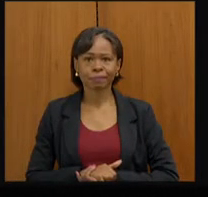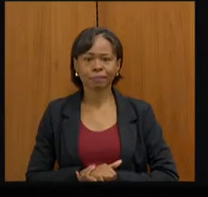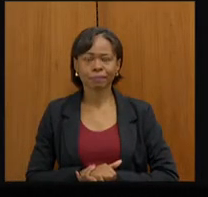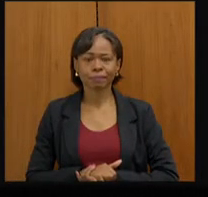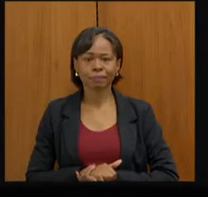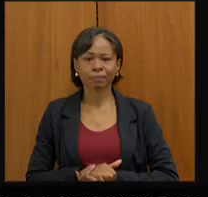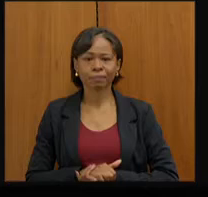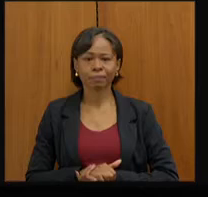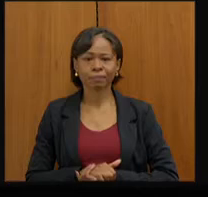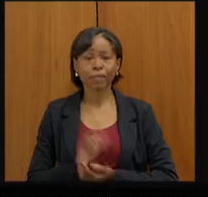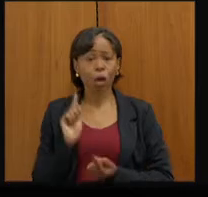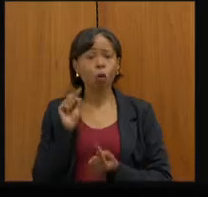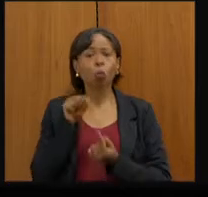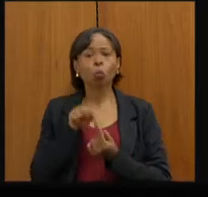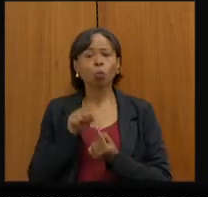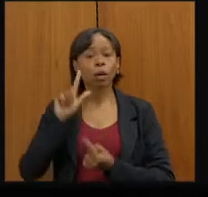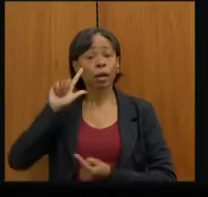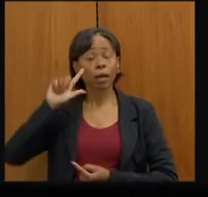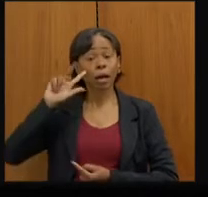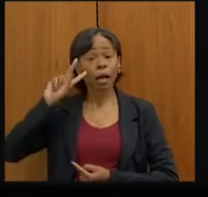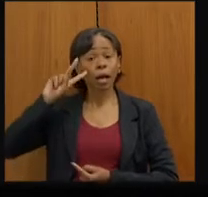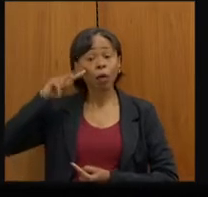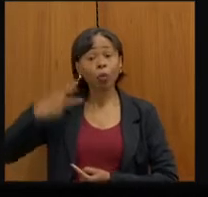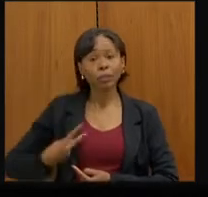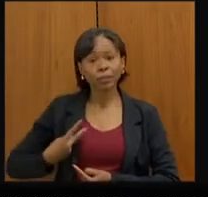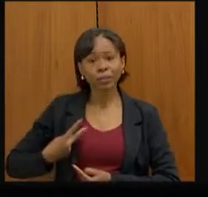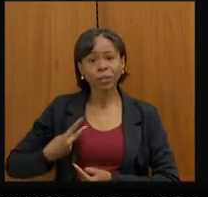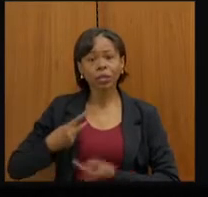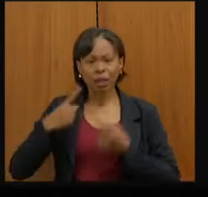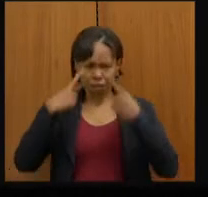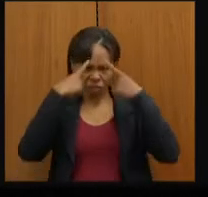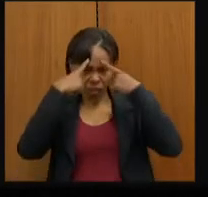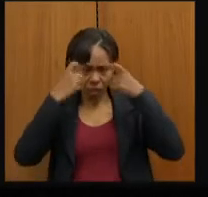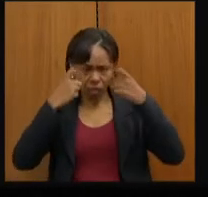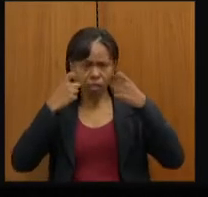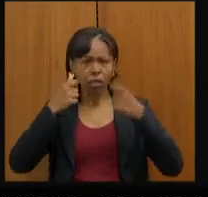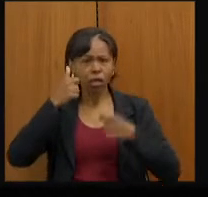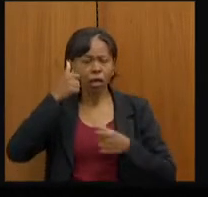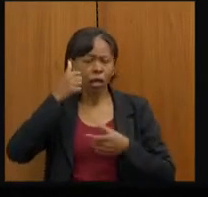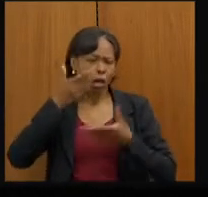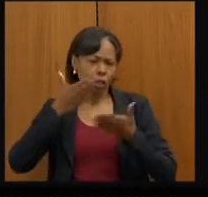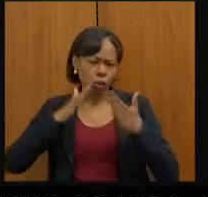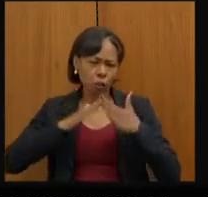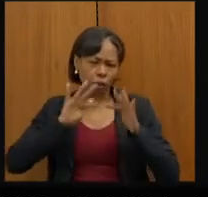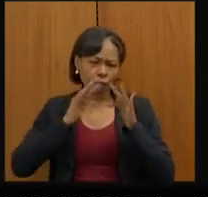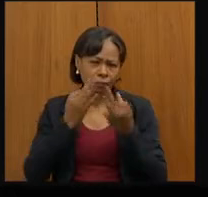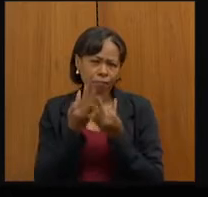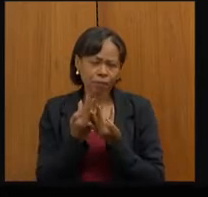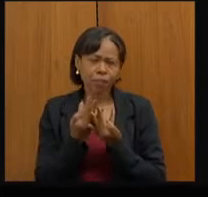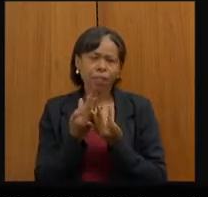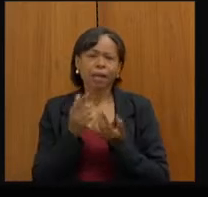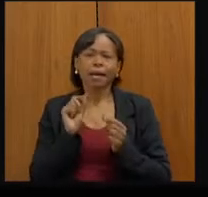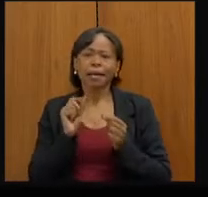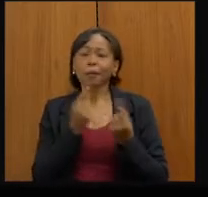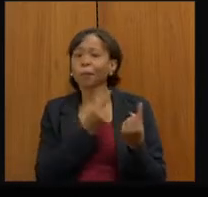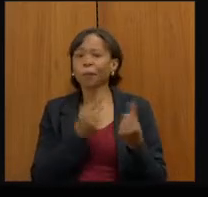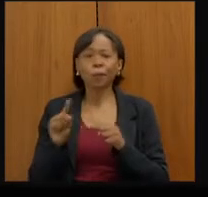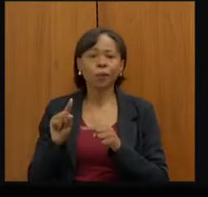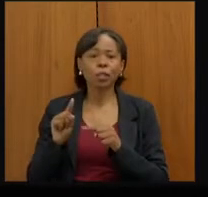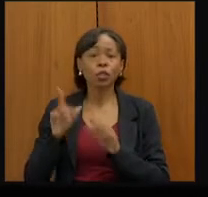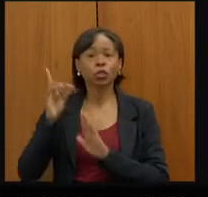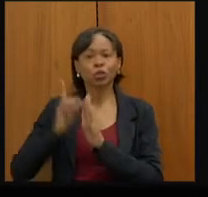reconhecimento da violência doméstica como violação dos Direitos Humanos é uma conquista muito importante pode